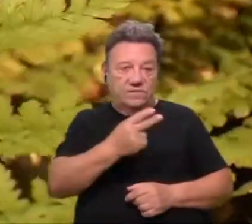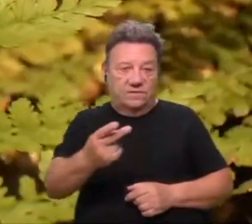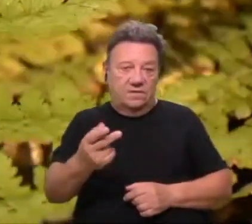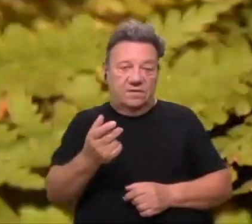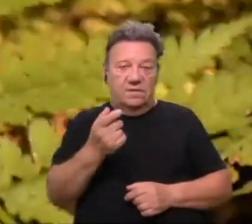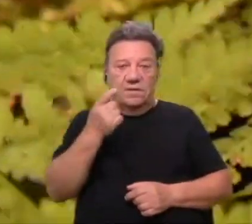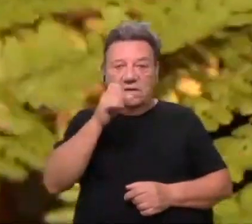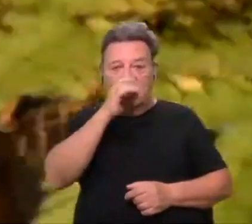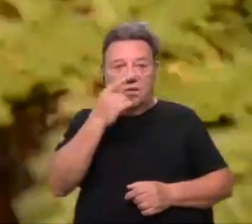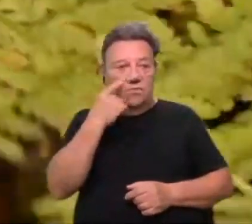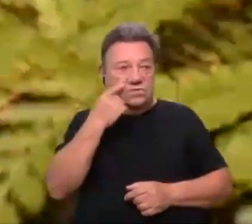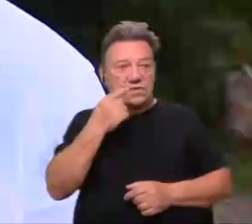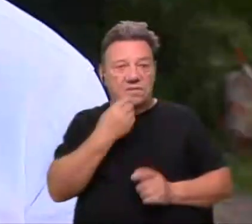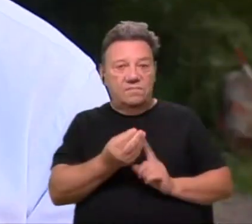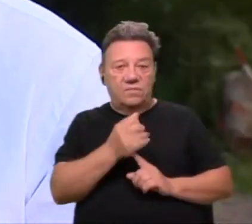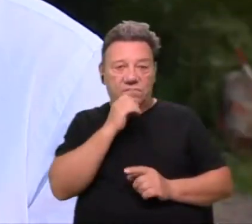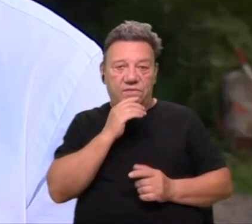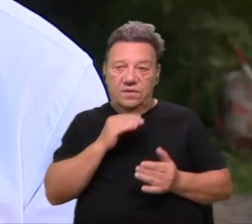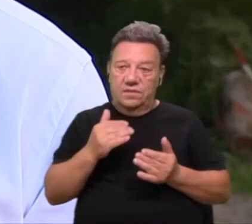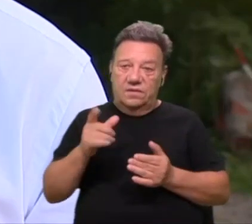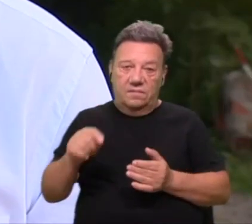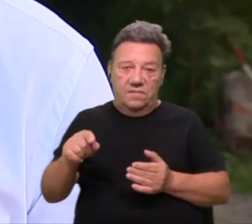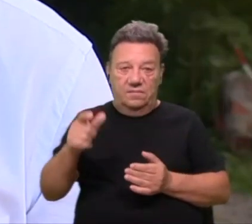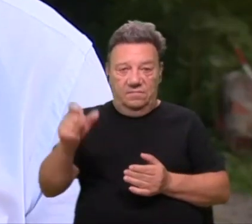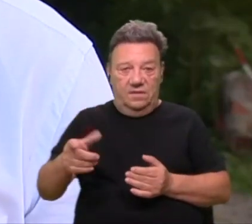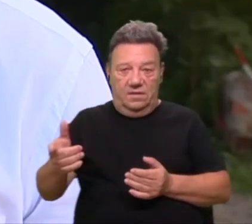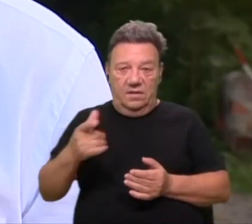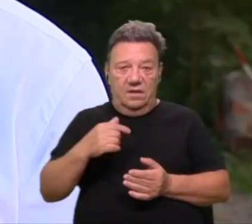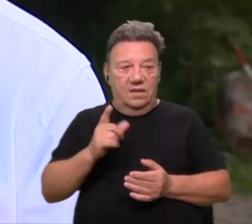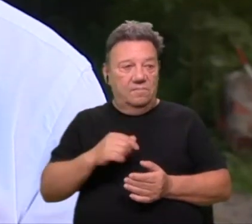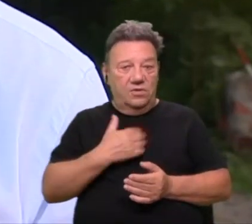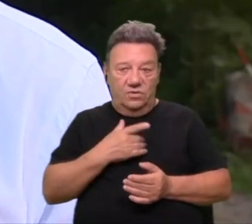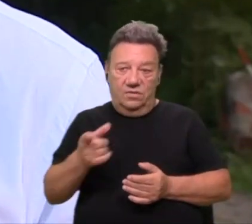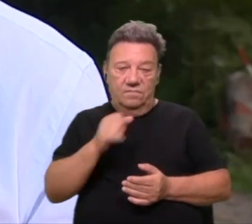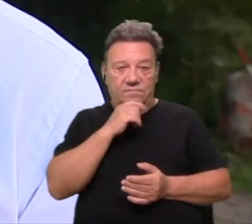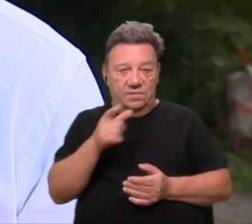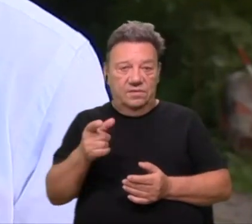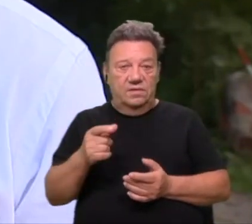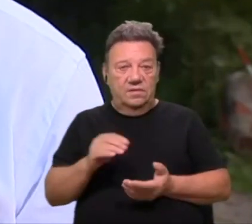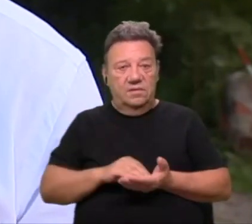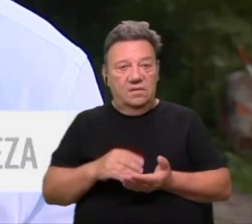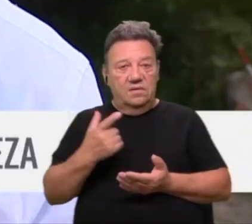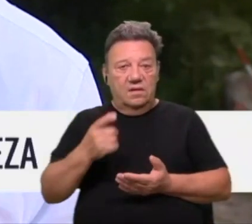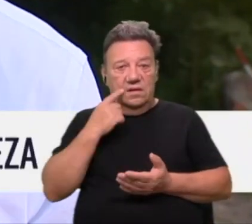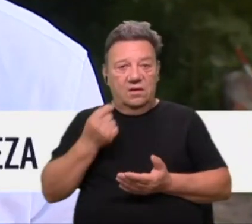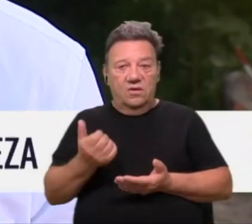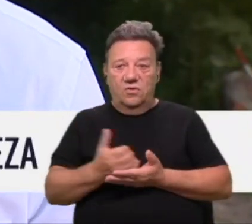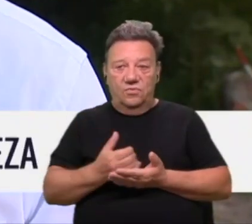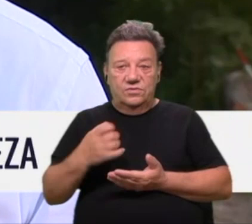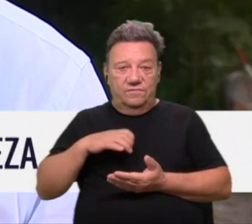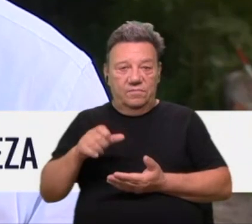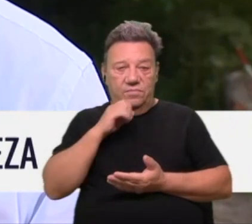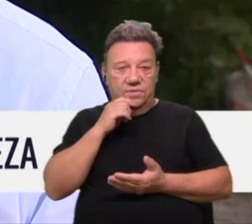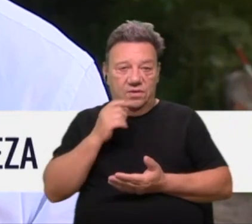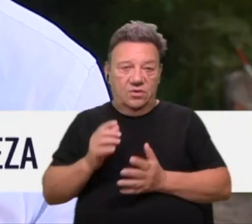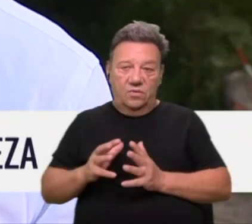conhecer o património poderes proporcionar também é quem é proprietário a possibilidade de querer ter recursos financeiros para